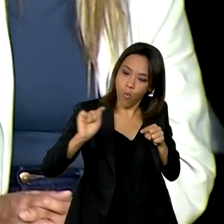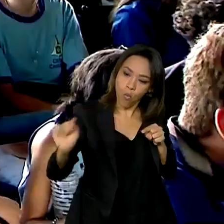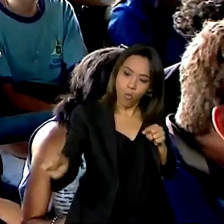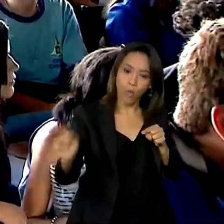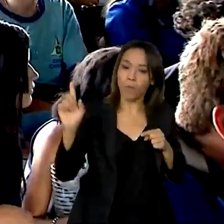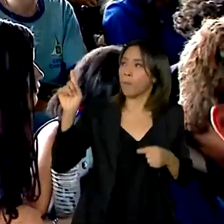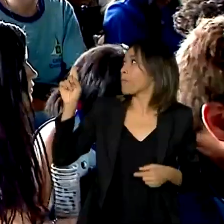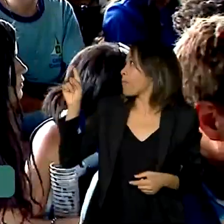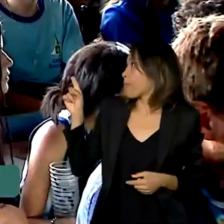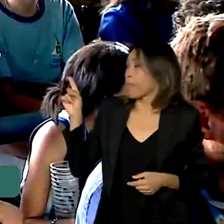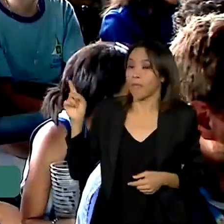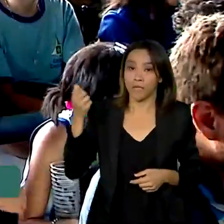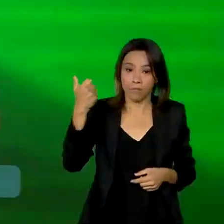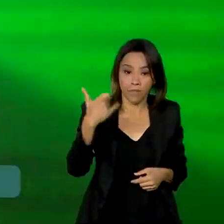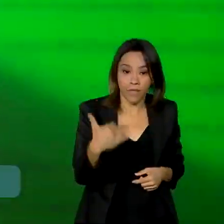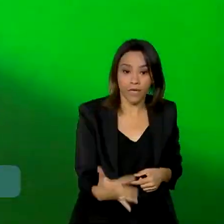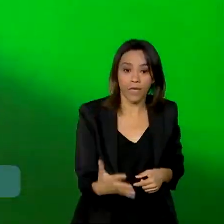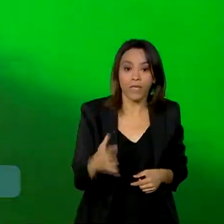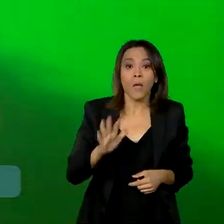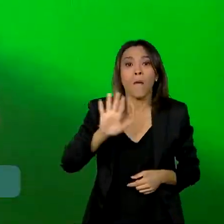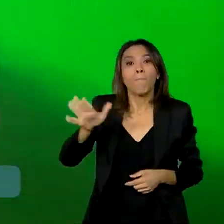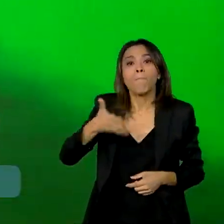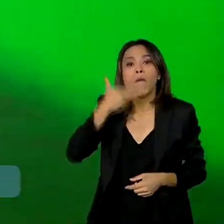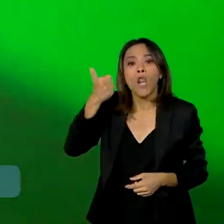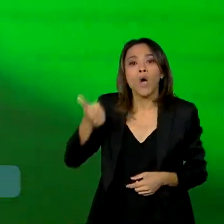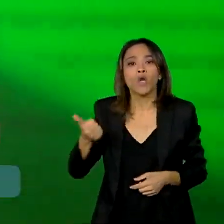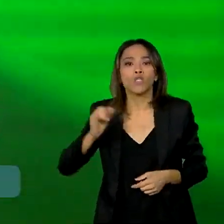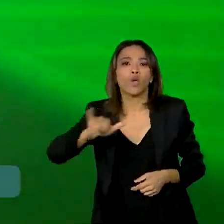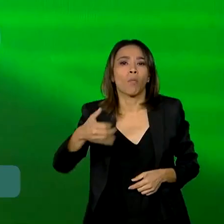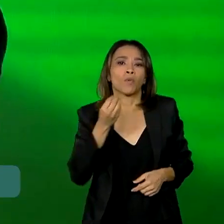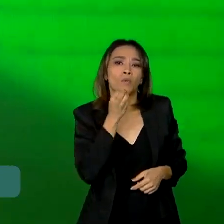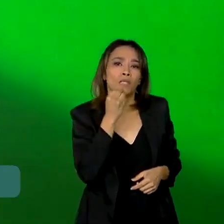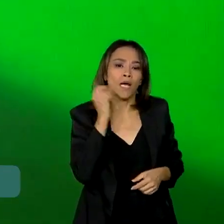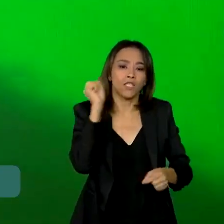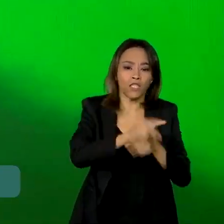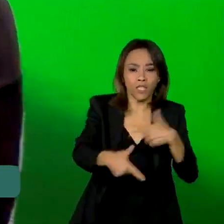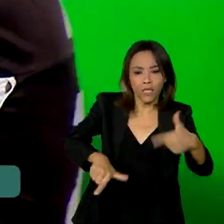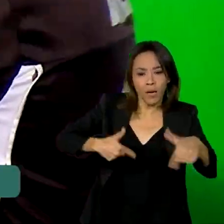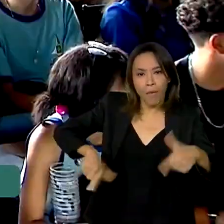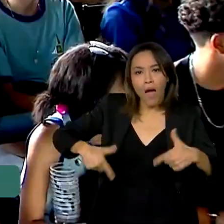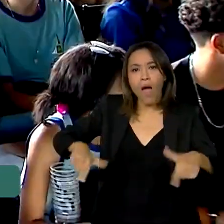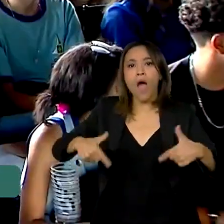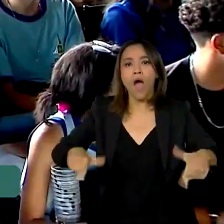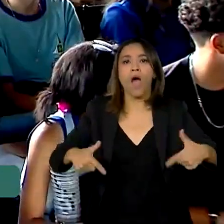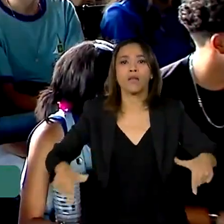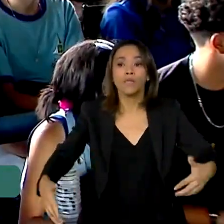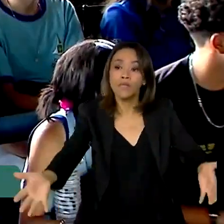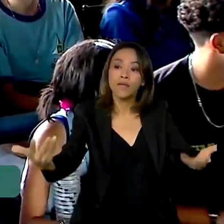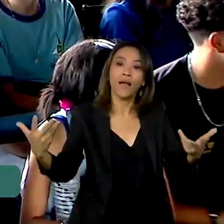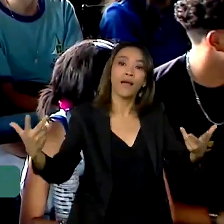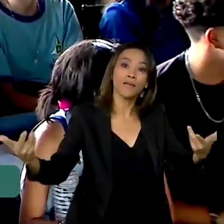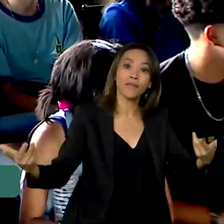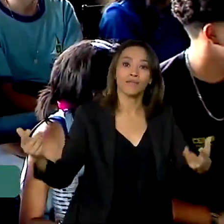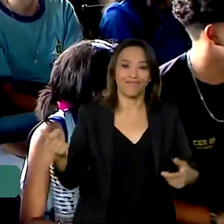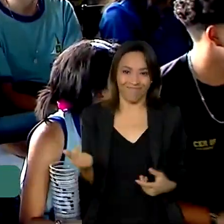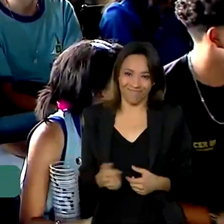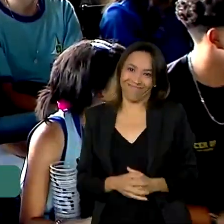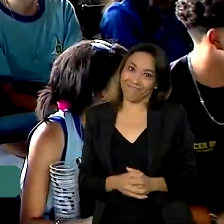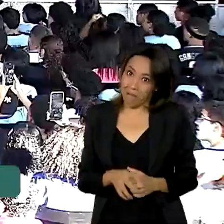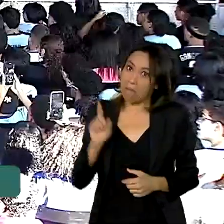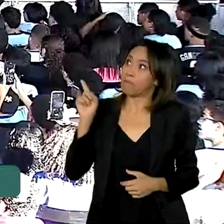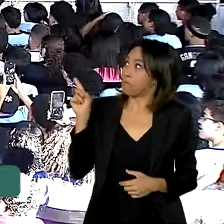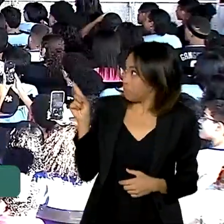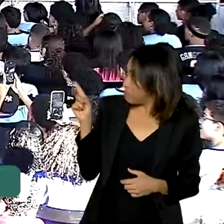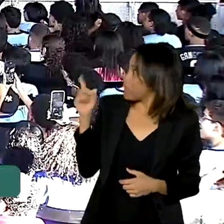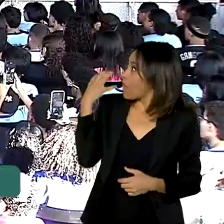Os melhores empregos, oportunidades, saúde e dignidade. E aí, metralha? A realidade nas